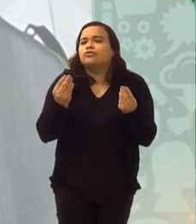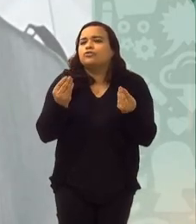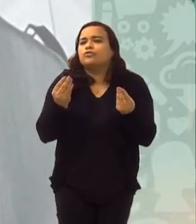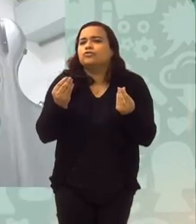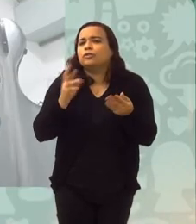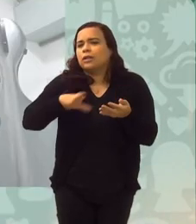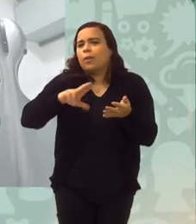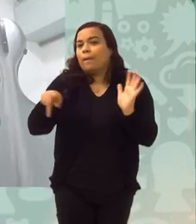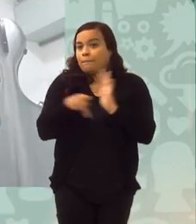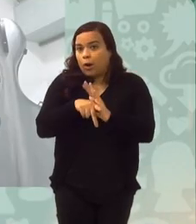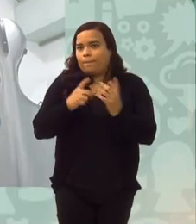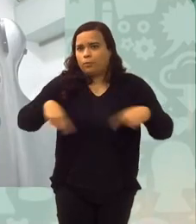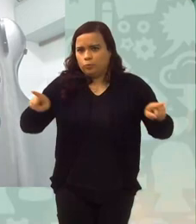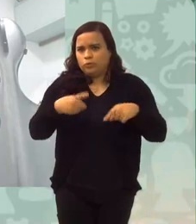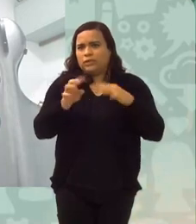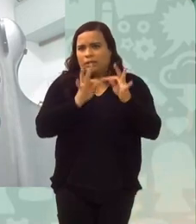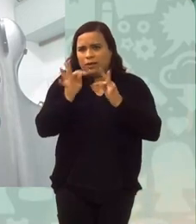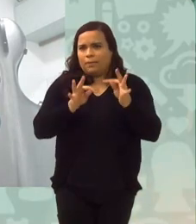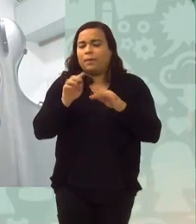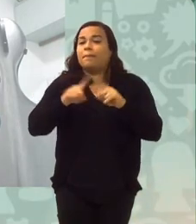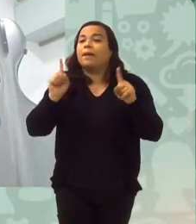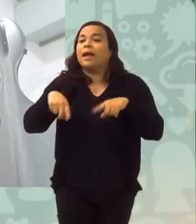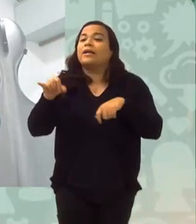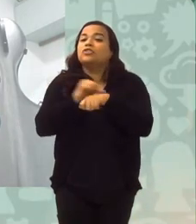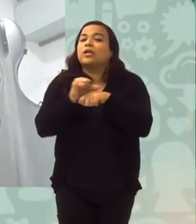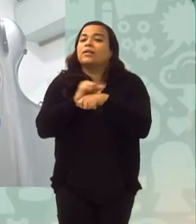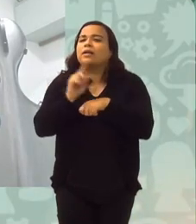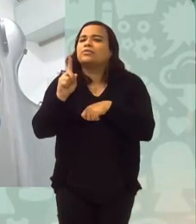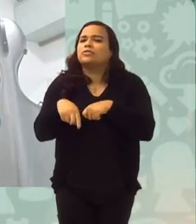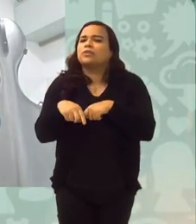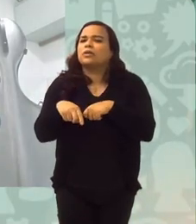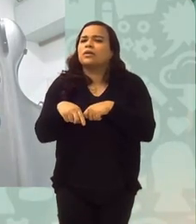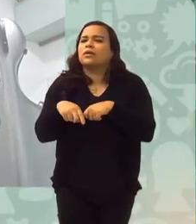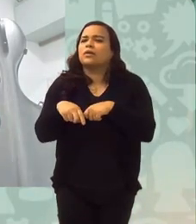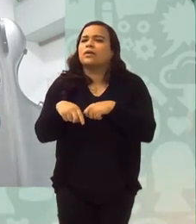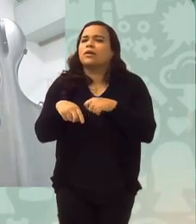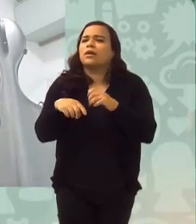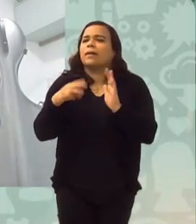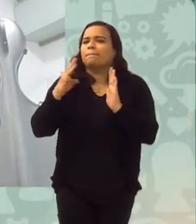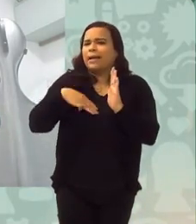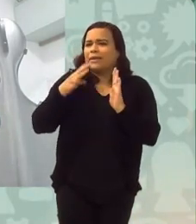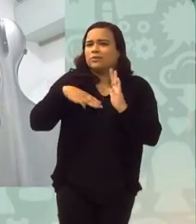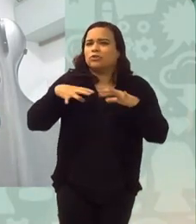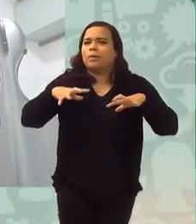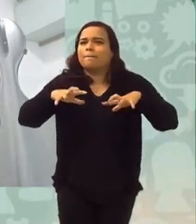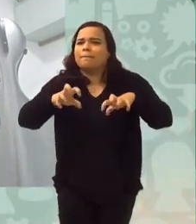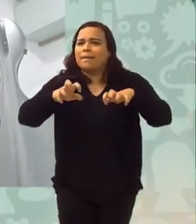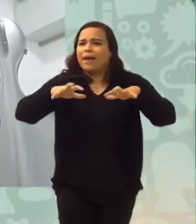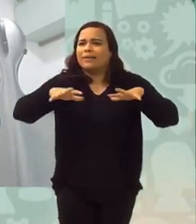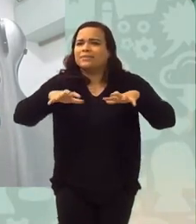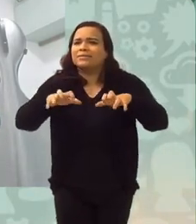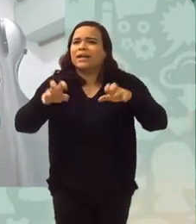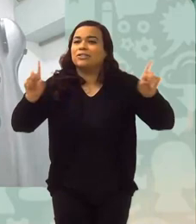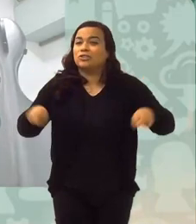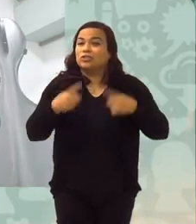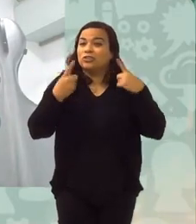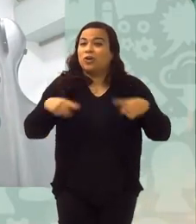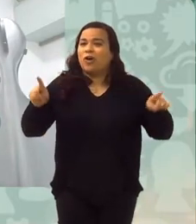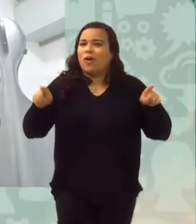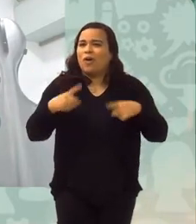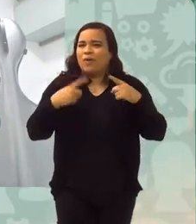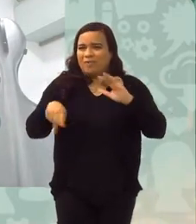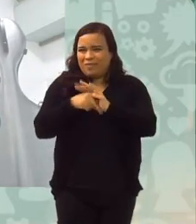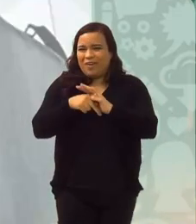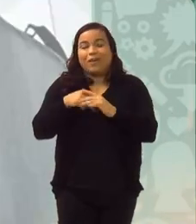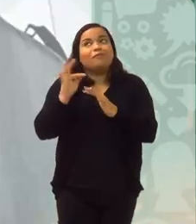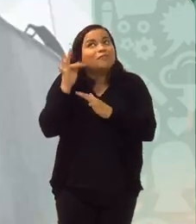faz especificamente, né, digo assim, ele não faz parte da musicoterapia, mas eu uso ele como estratégia, que é o método Peter Hess de massagem de